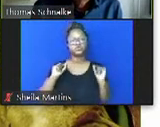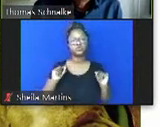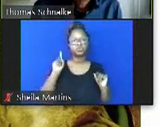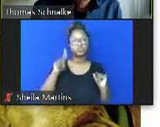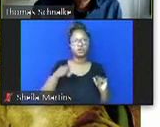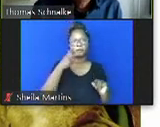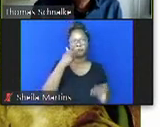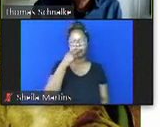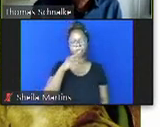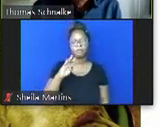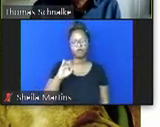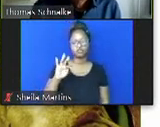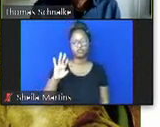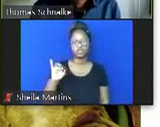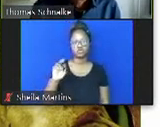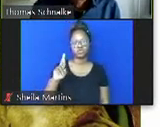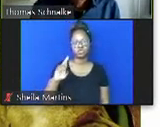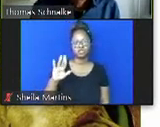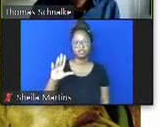boceto de cera,